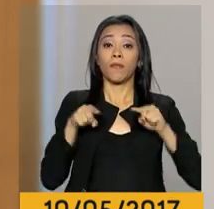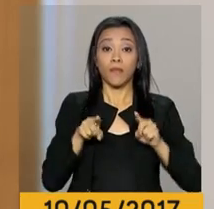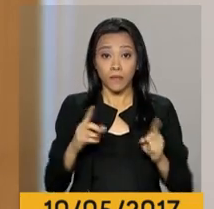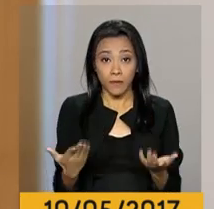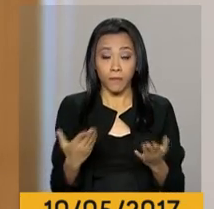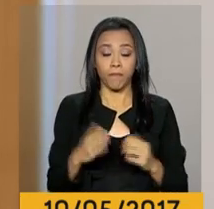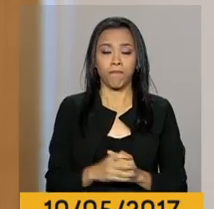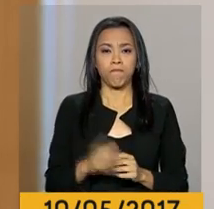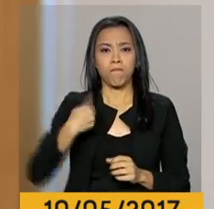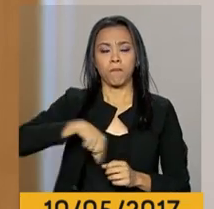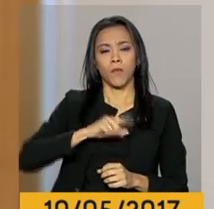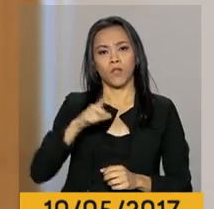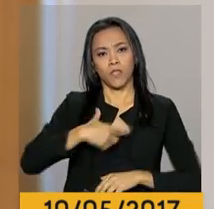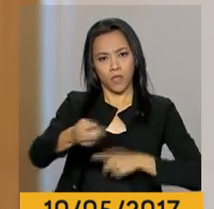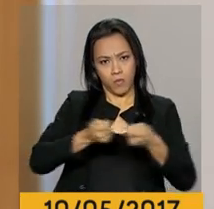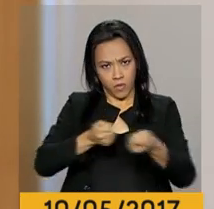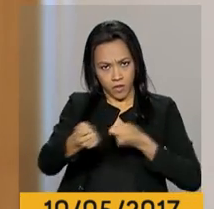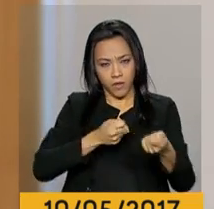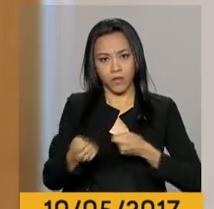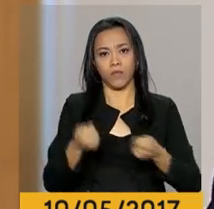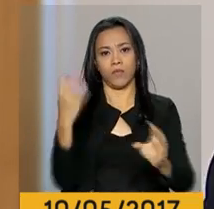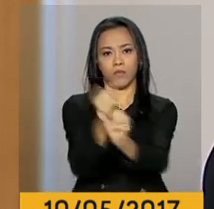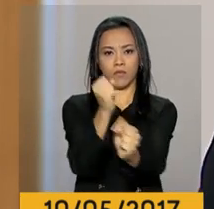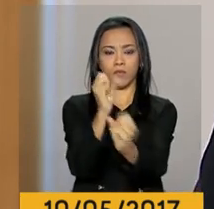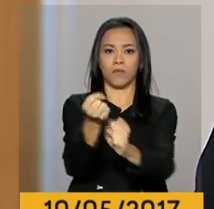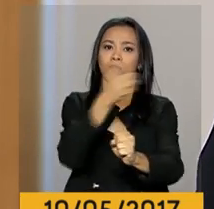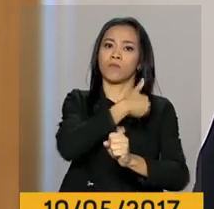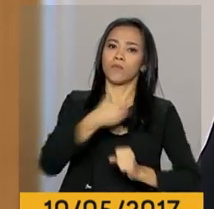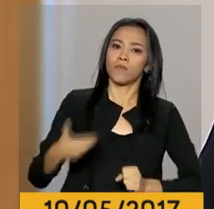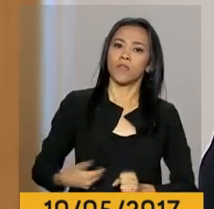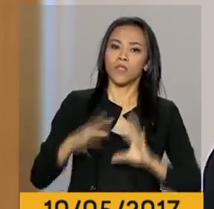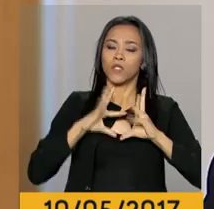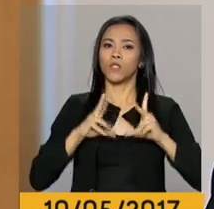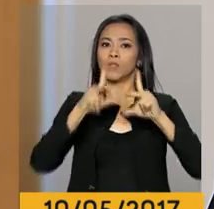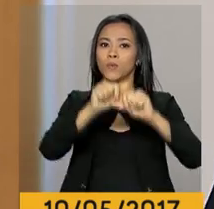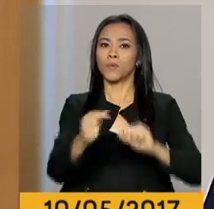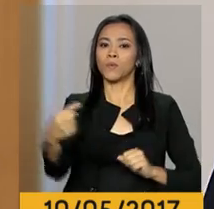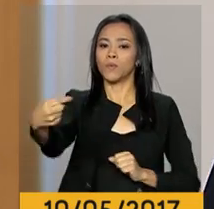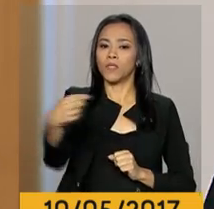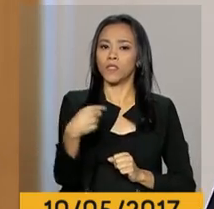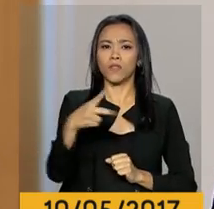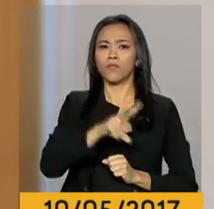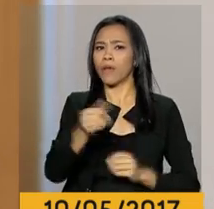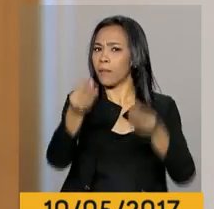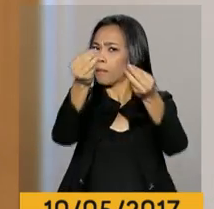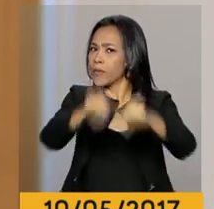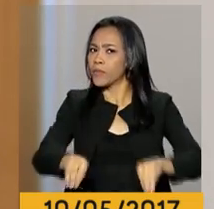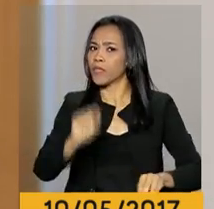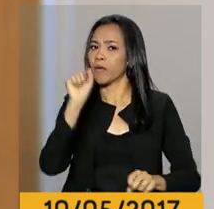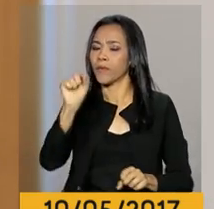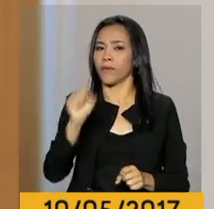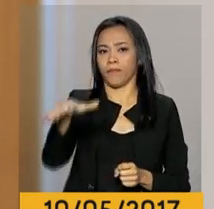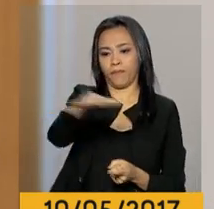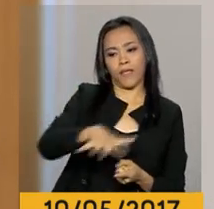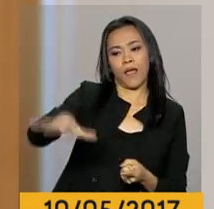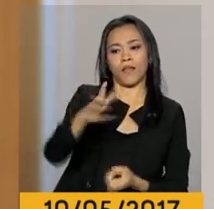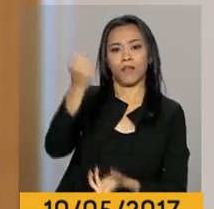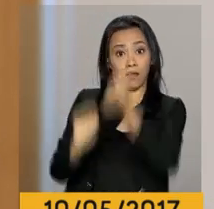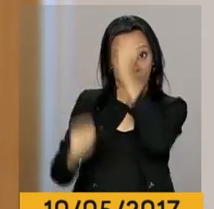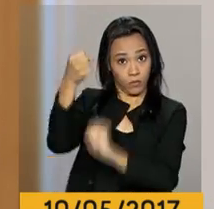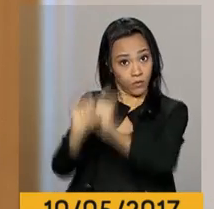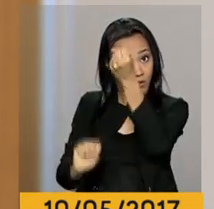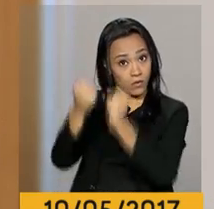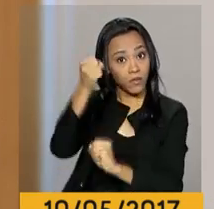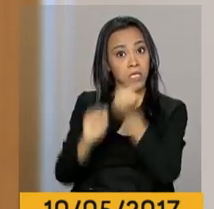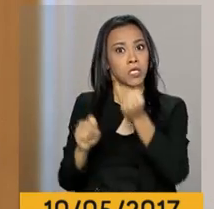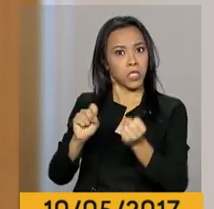e da conta pública pública e e tudo isto sem prejudicar por exemplo a produção industrial